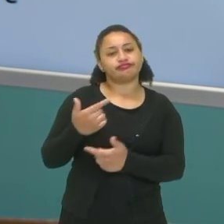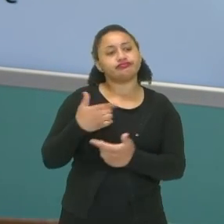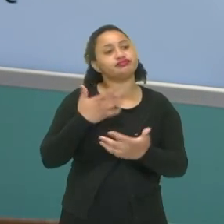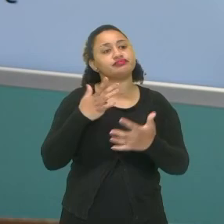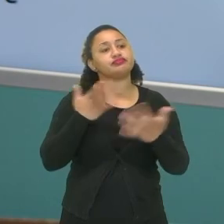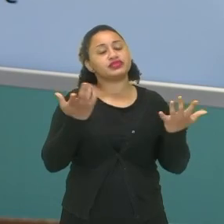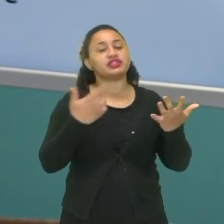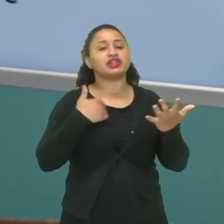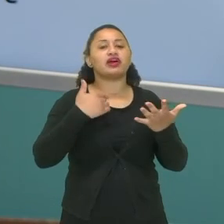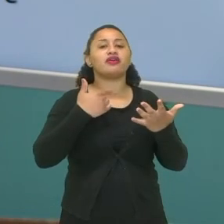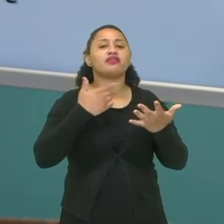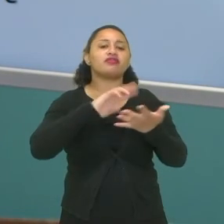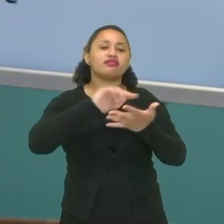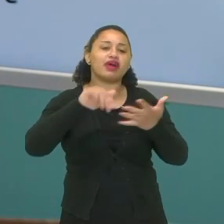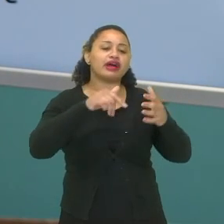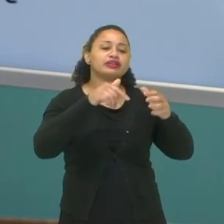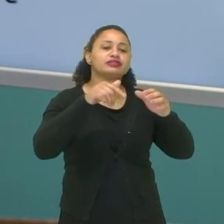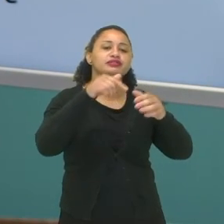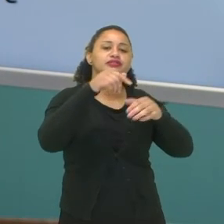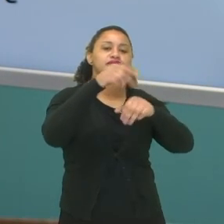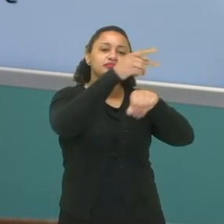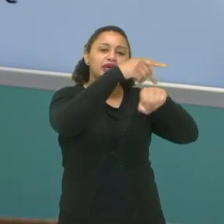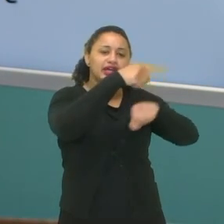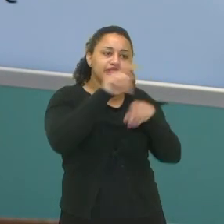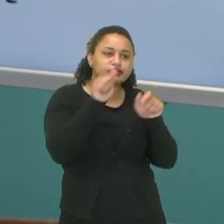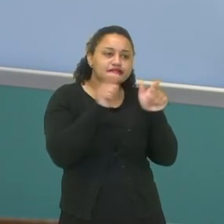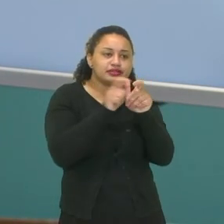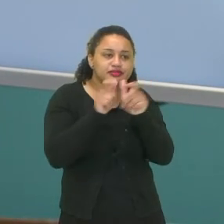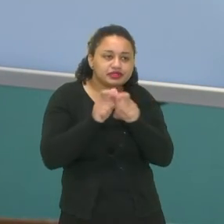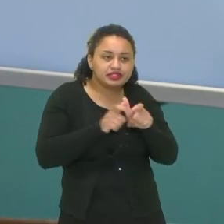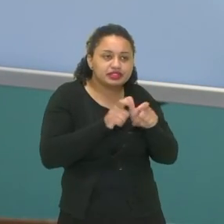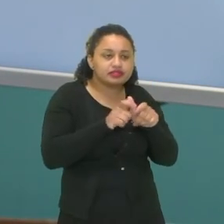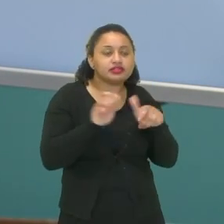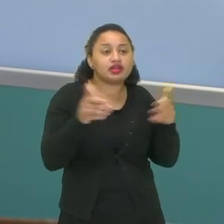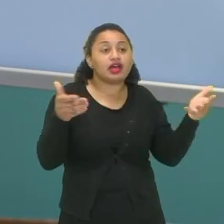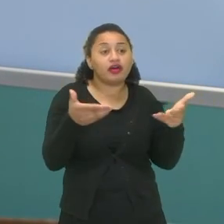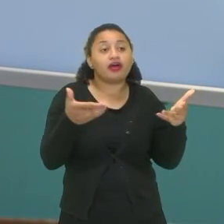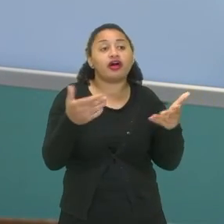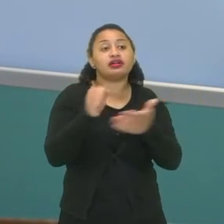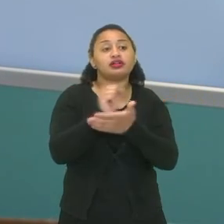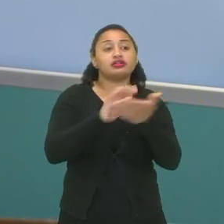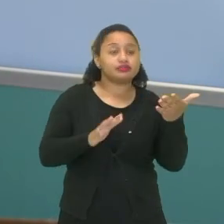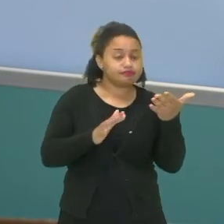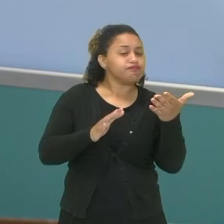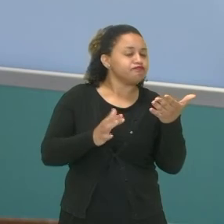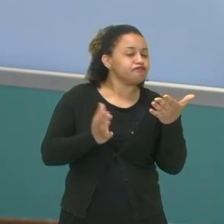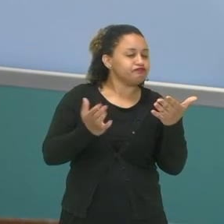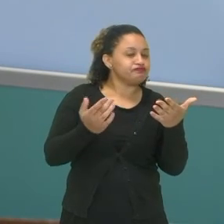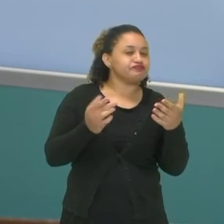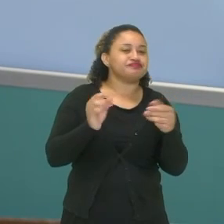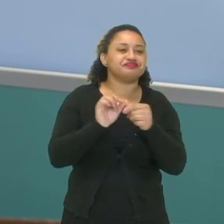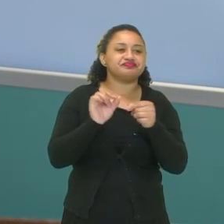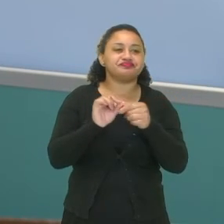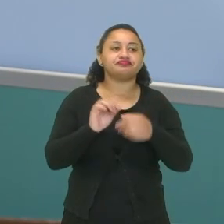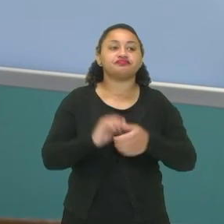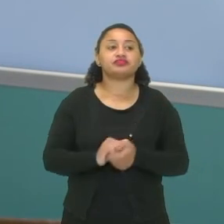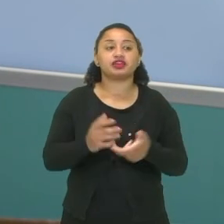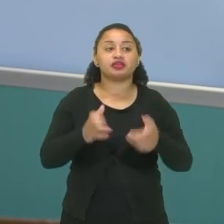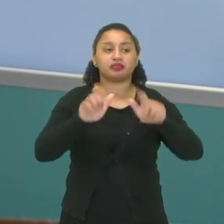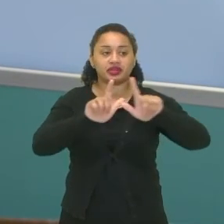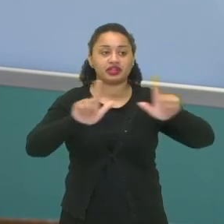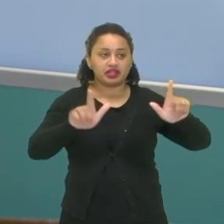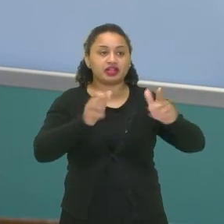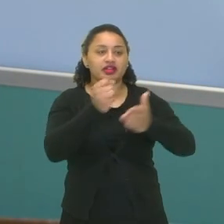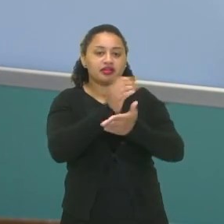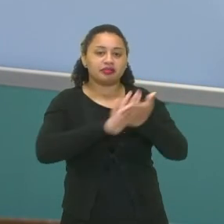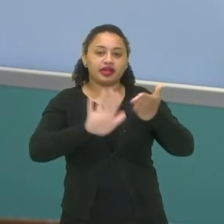em várias pequenas repúblicas. Convido você agora a gente fazer uma atividade, né? Observe aqui o